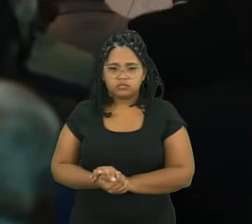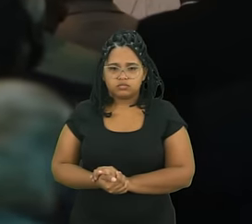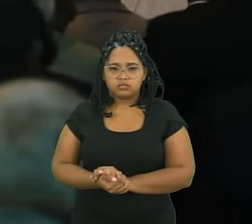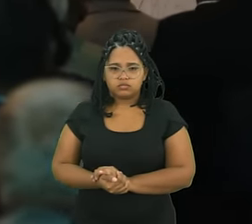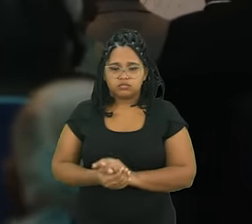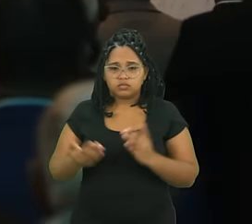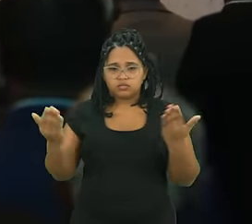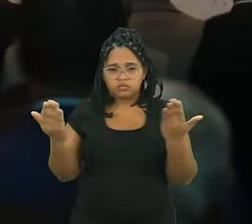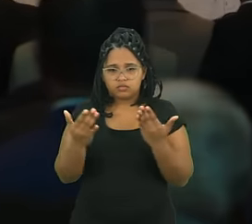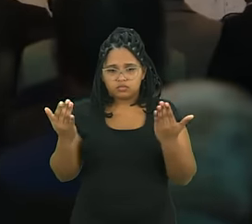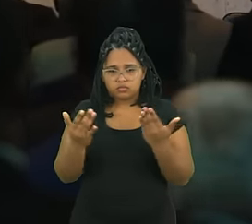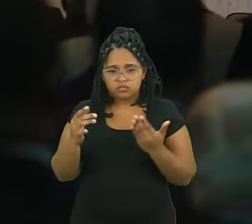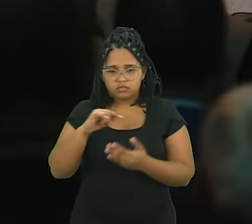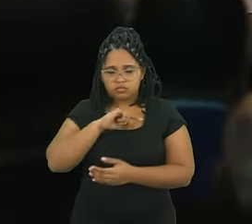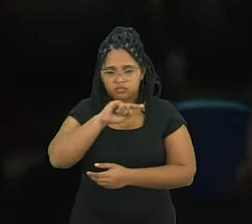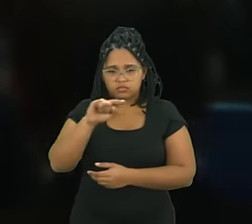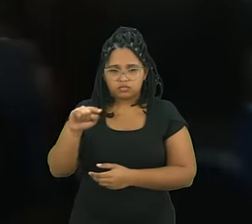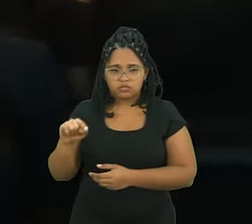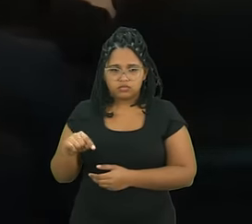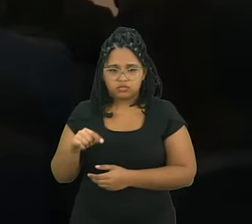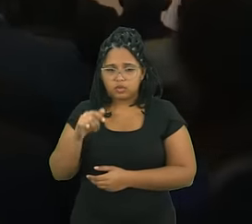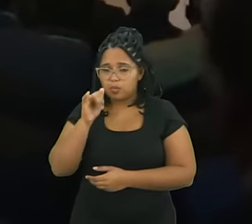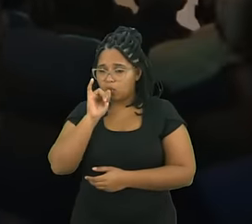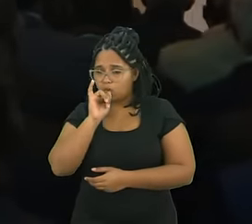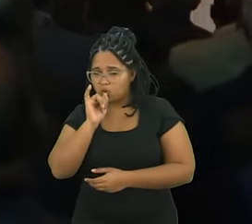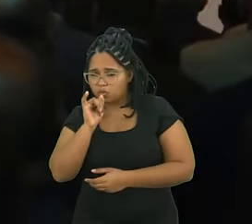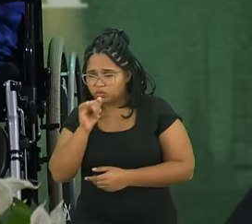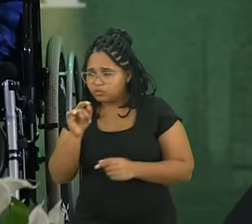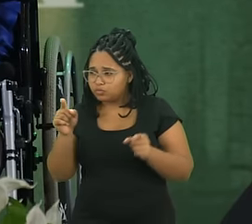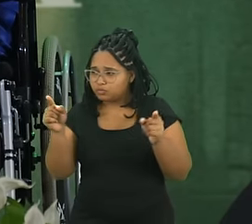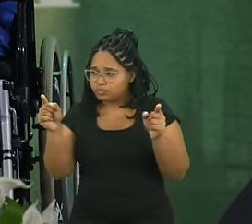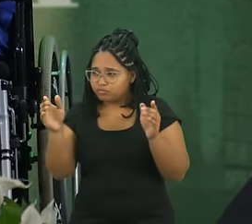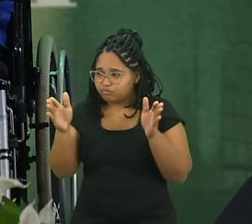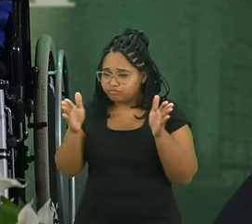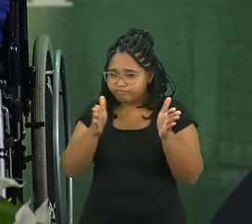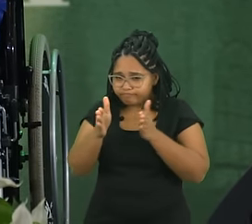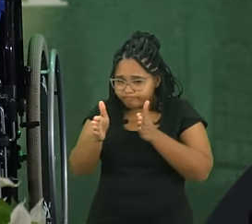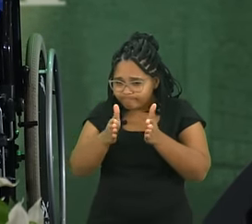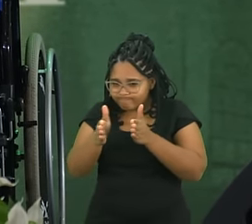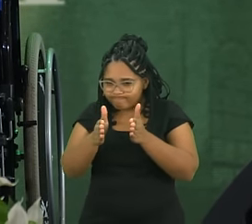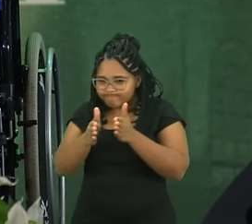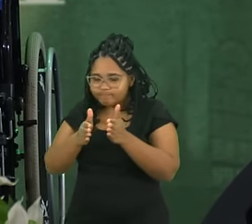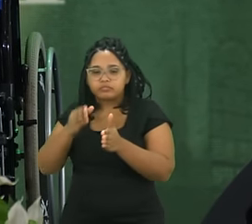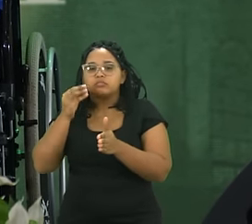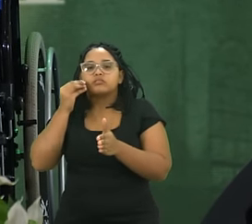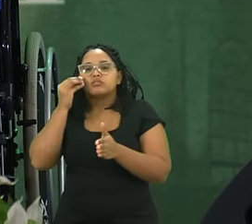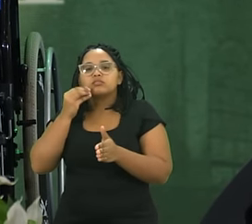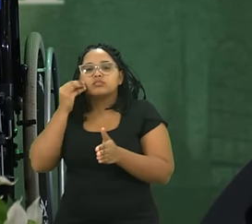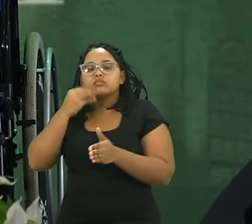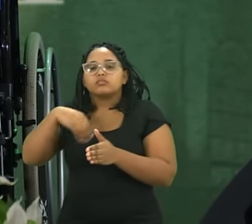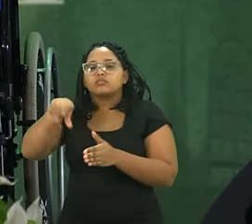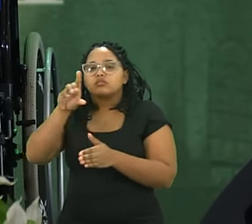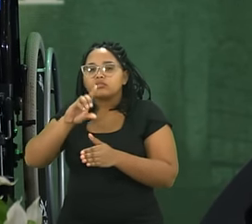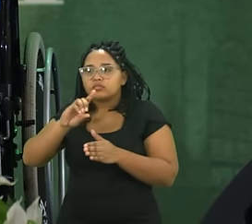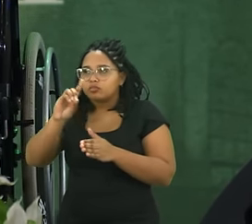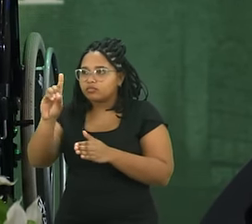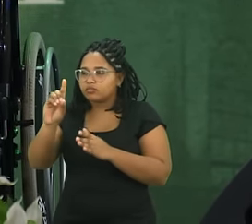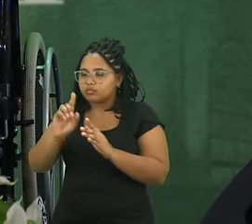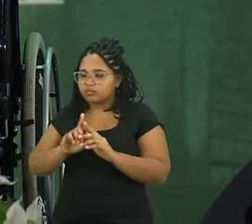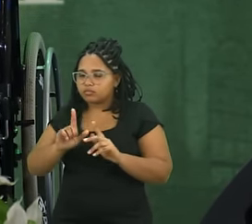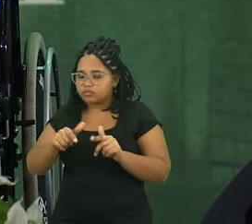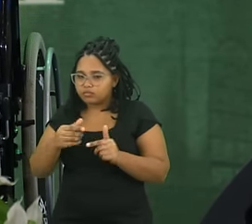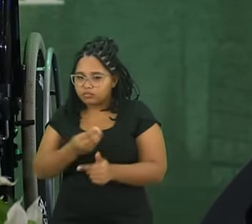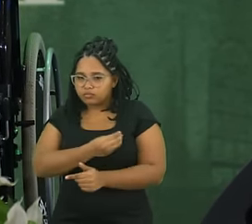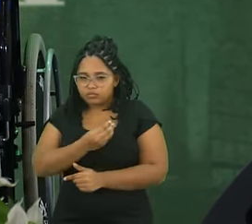Hoje nós vamos contar parte do testemunho daquilo que Deus fez na vida do